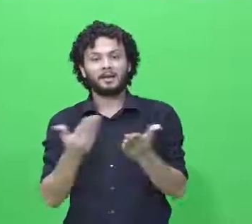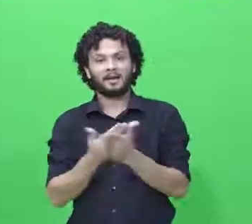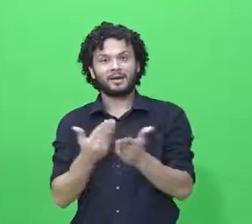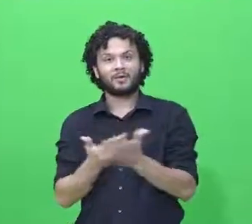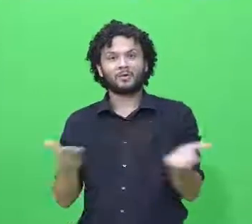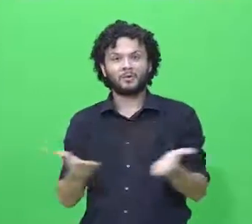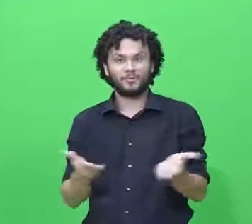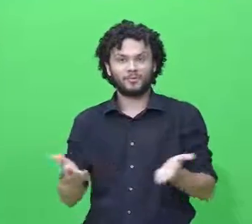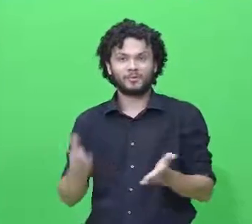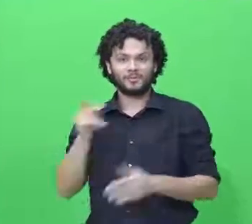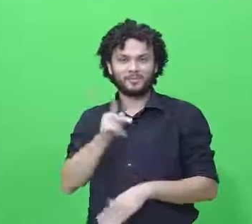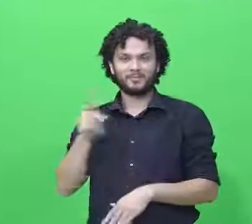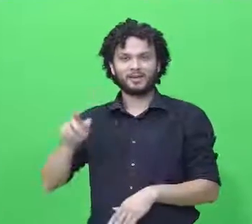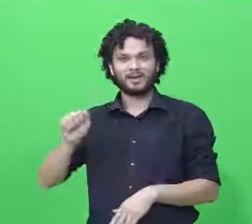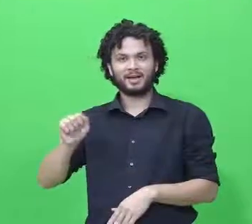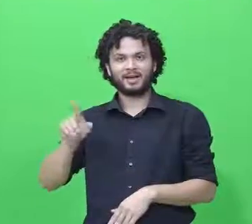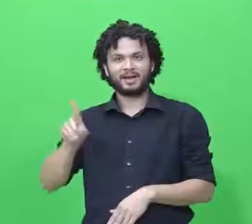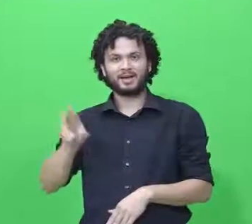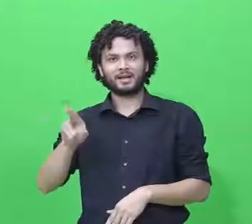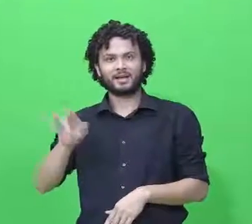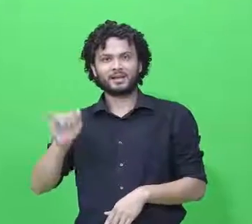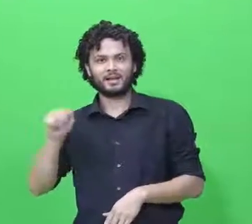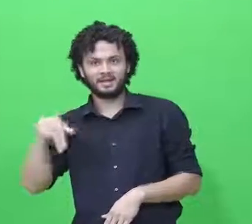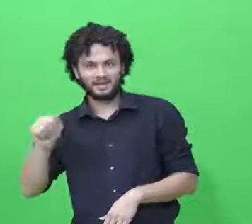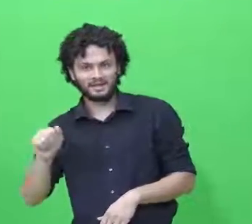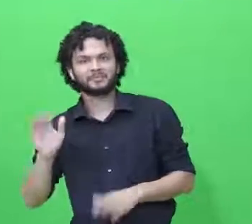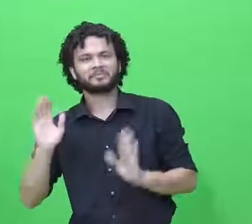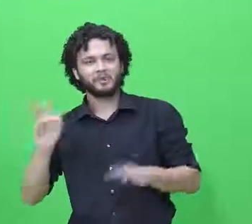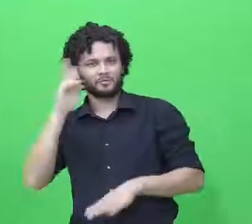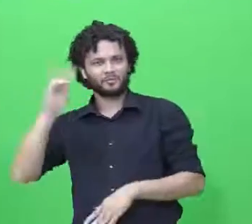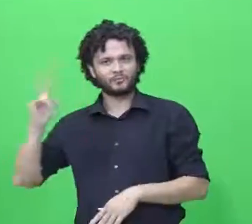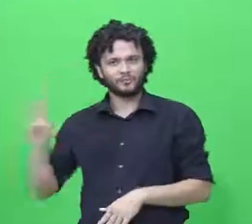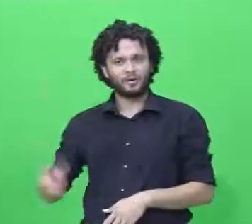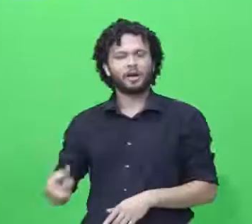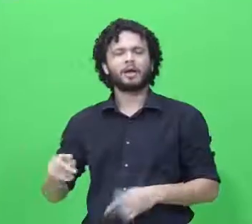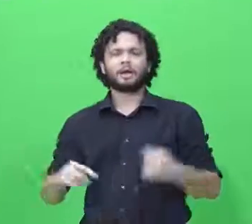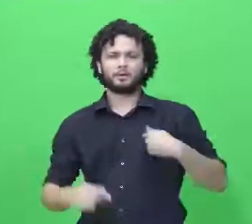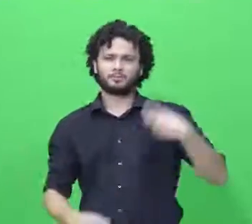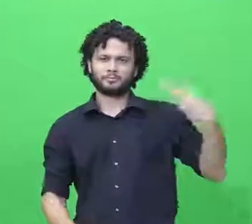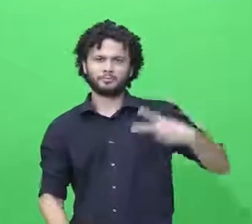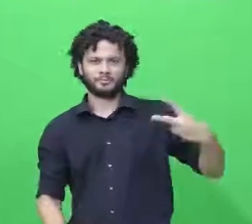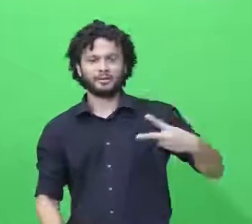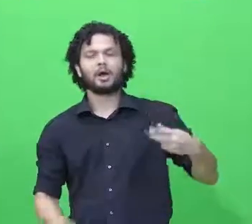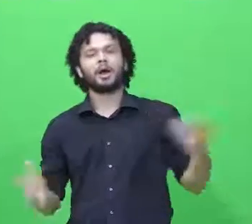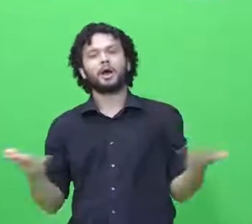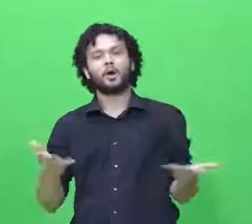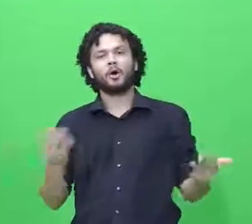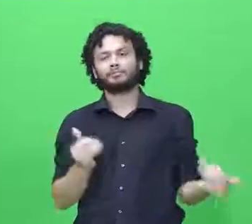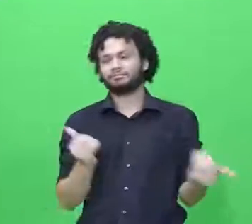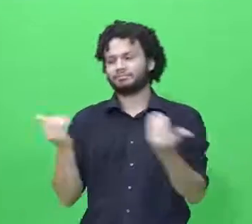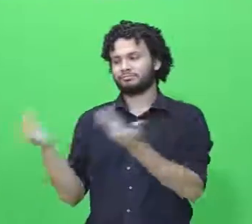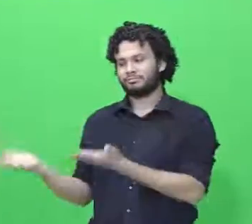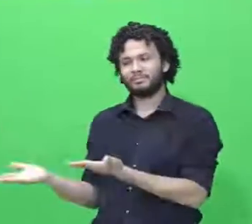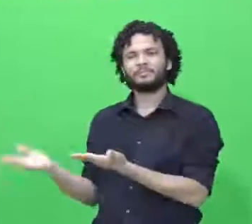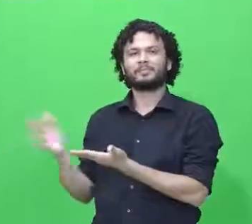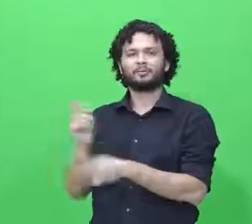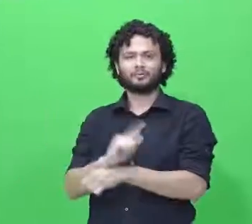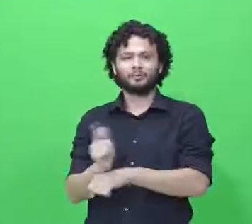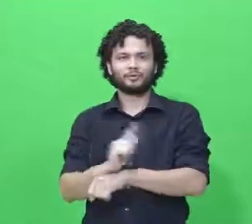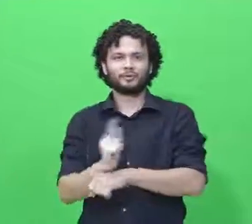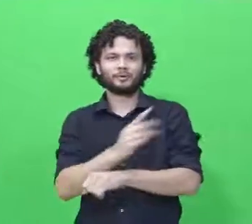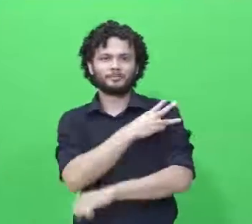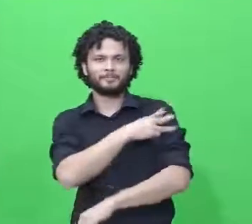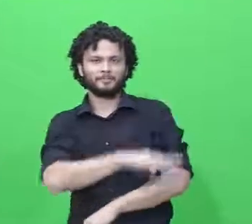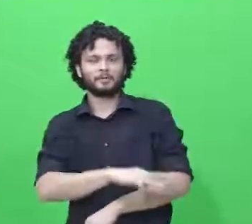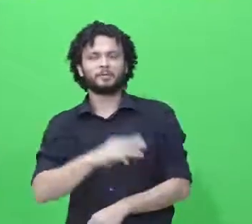professora Adriana Barata, daqui a pouco nossa colega faz a primeira parte da aula. Eu faço a segunda parte. Passo agora a palavra para a gerente do ensino médio, a